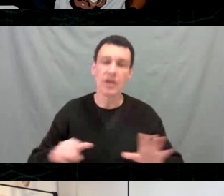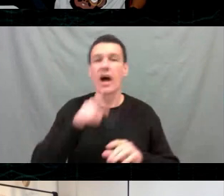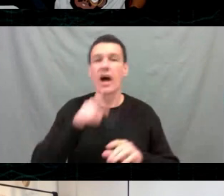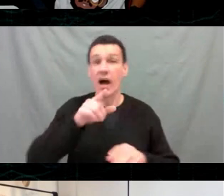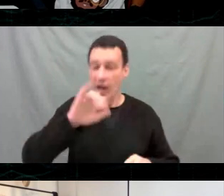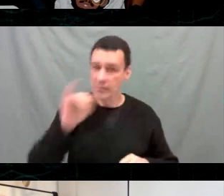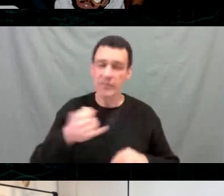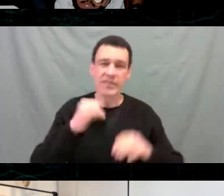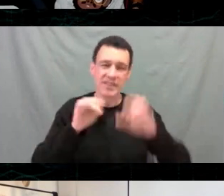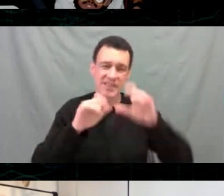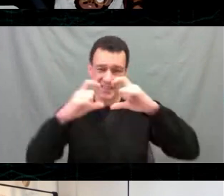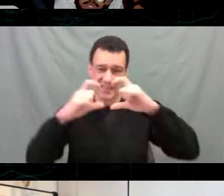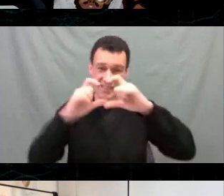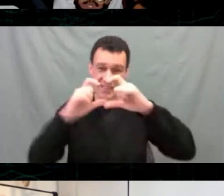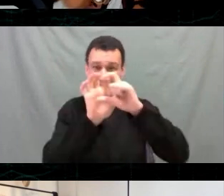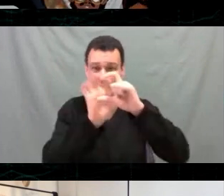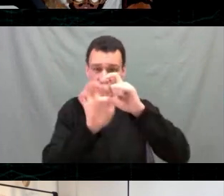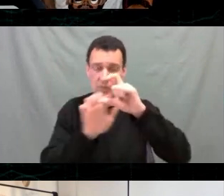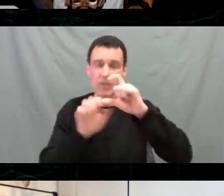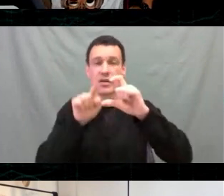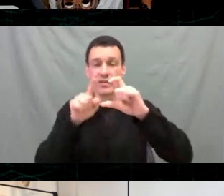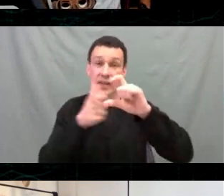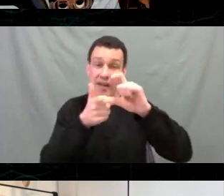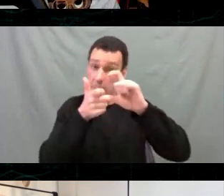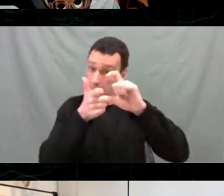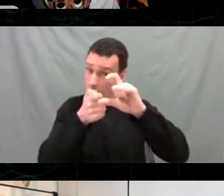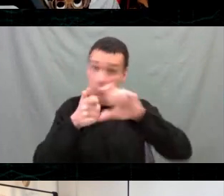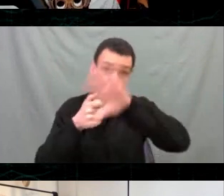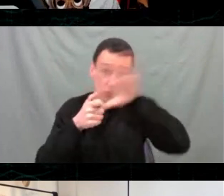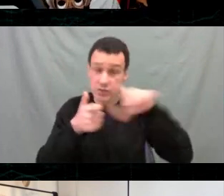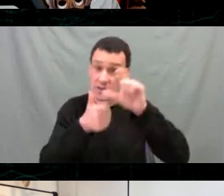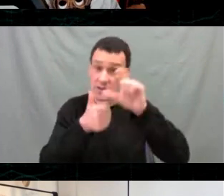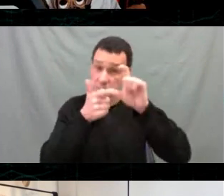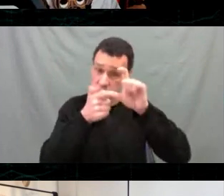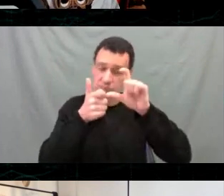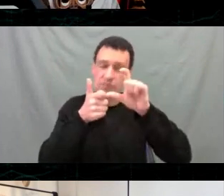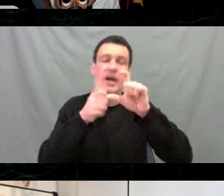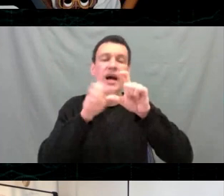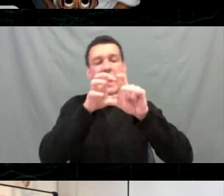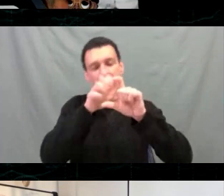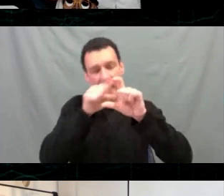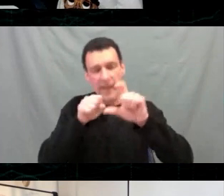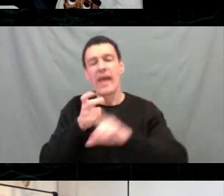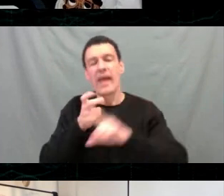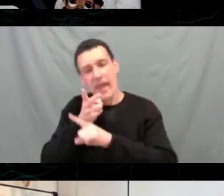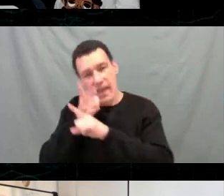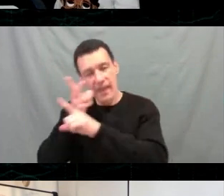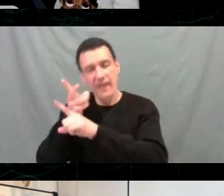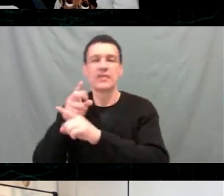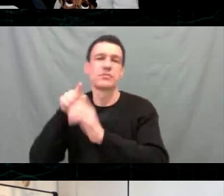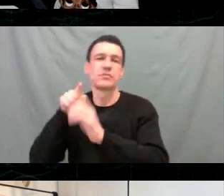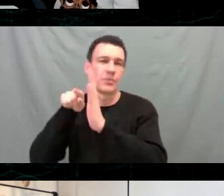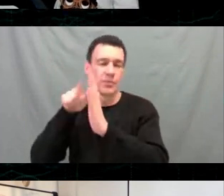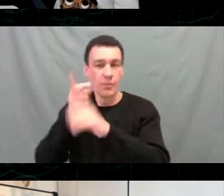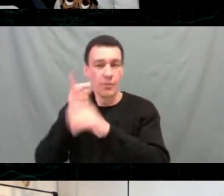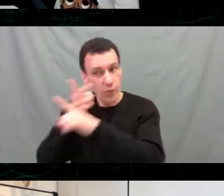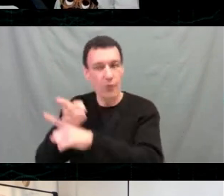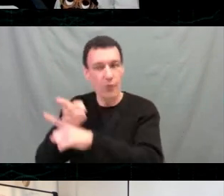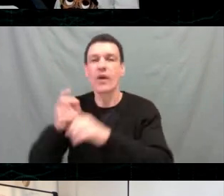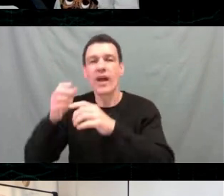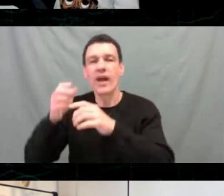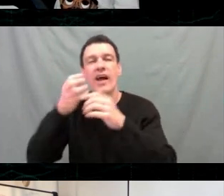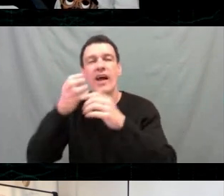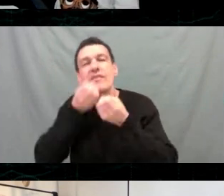QR Code, certo? Para que você possa acessar lá o repo do Lucas Souza, mano, TerraGround Example, para que você possa entender